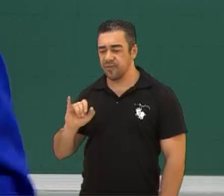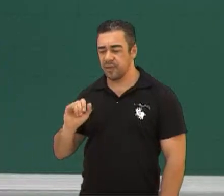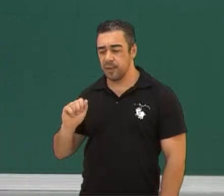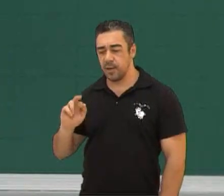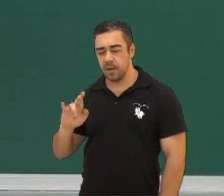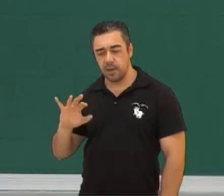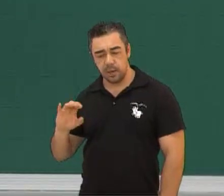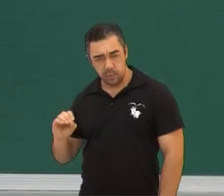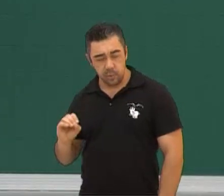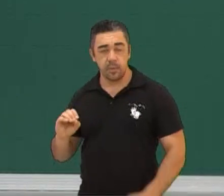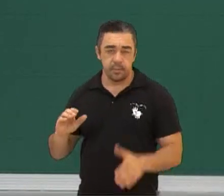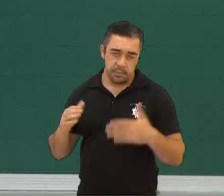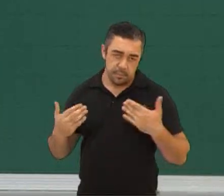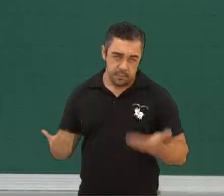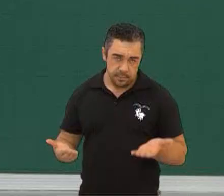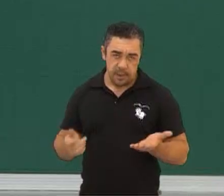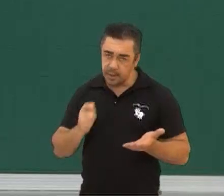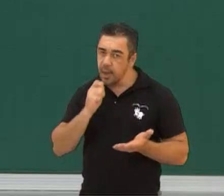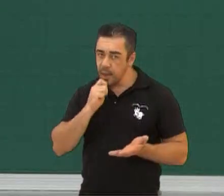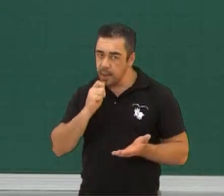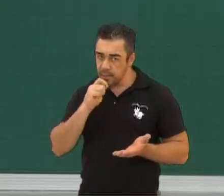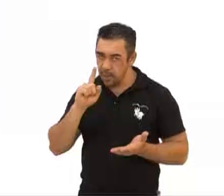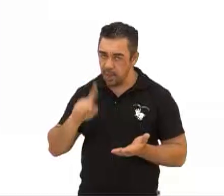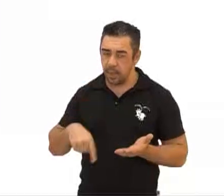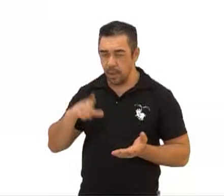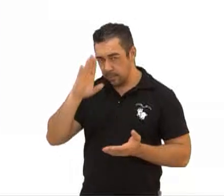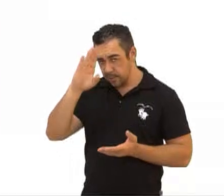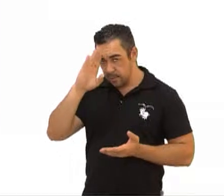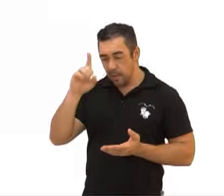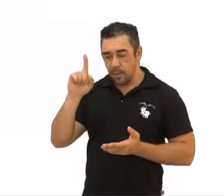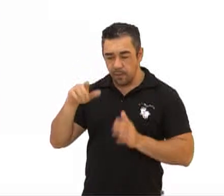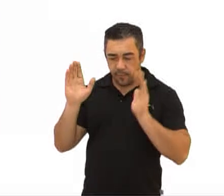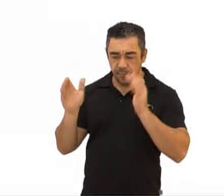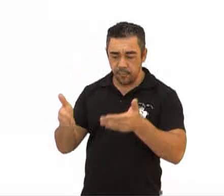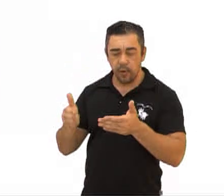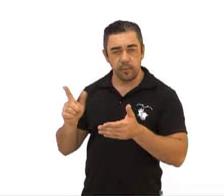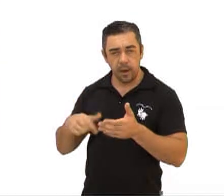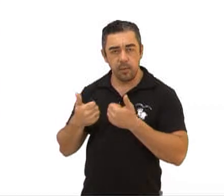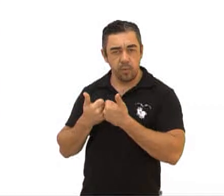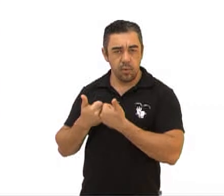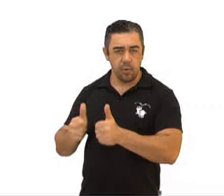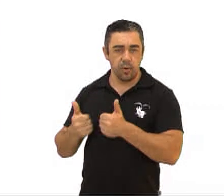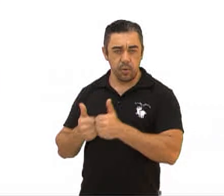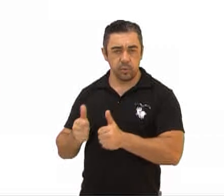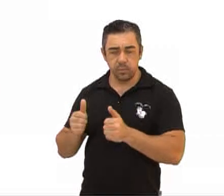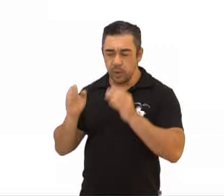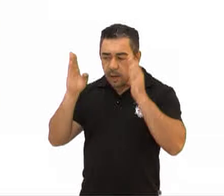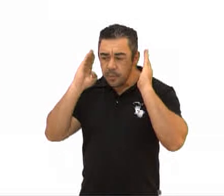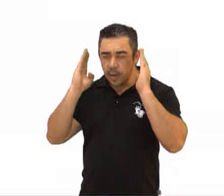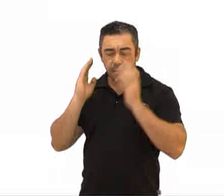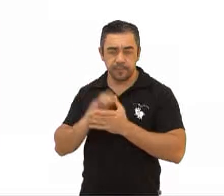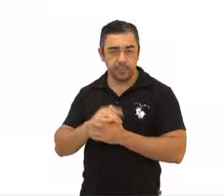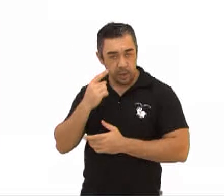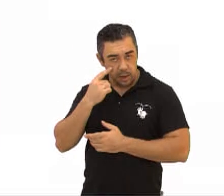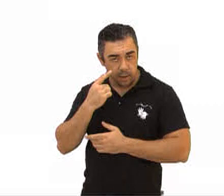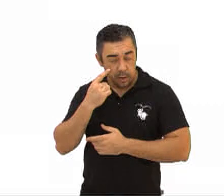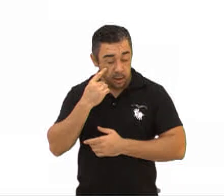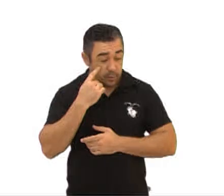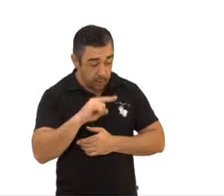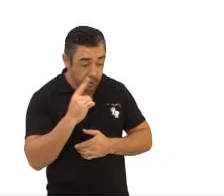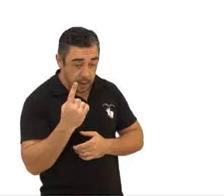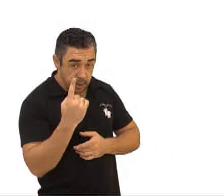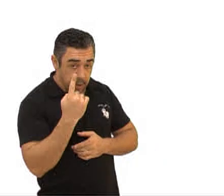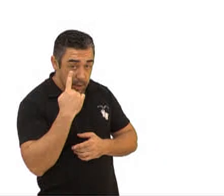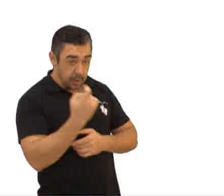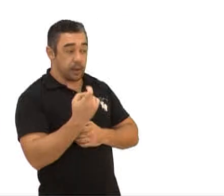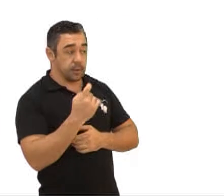por aí, mas por enquanto ainda se assenta muito no rodoviário, né, Anderson? Exato. E é importante a gente verificar essa questão dessa malha viária, né? Essa modalidade